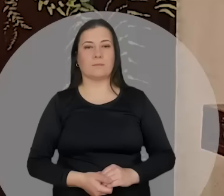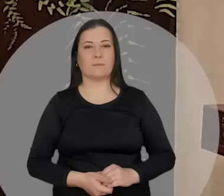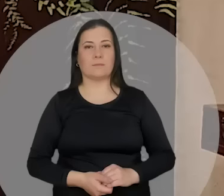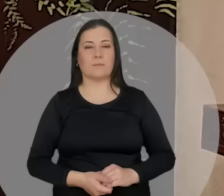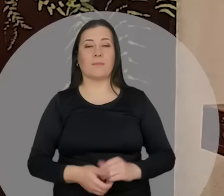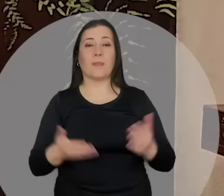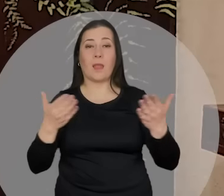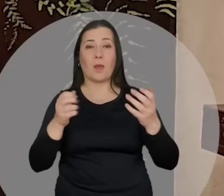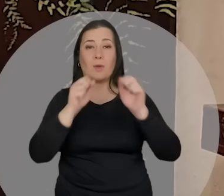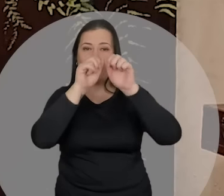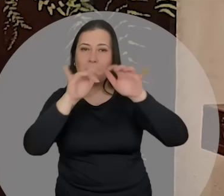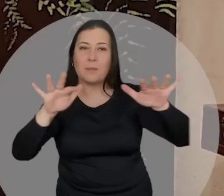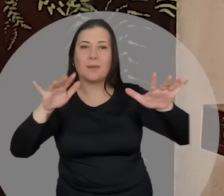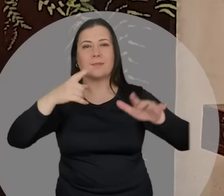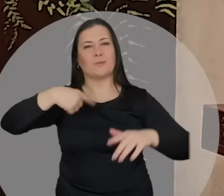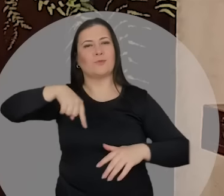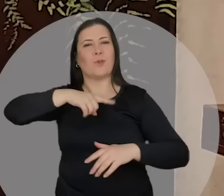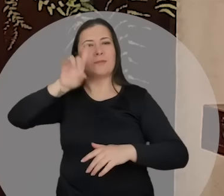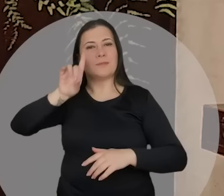Recebam a bênção do nosso Deus.